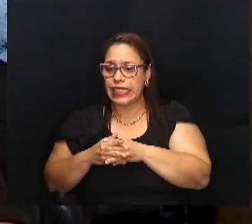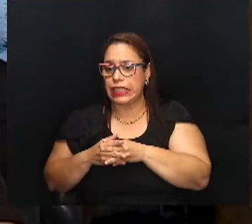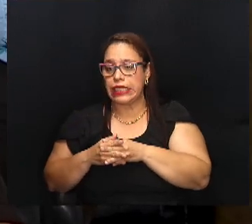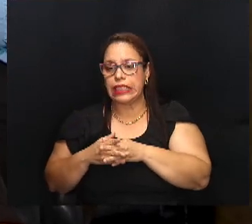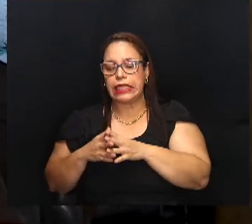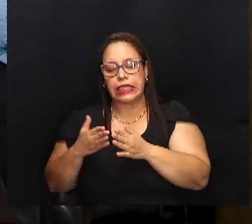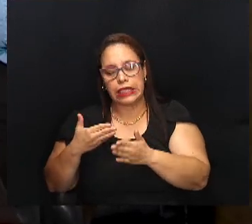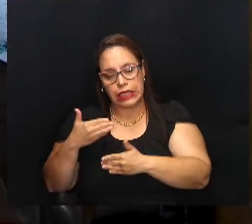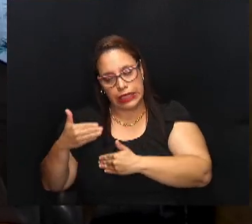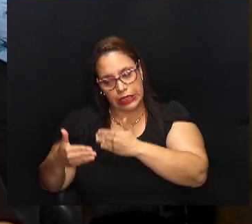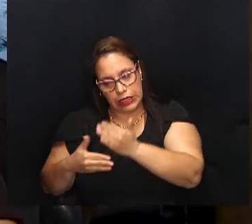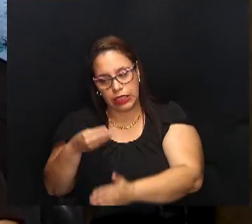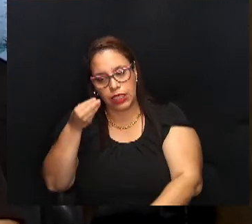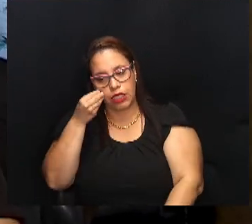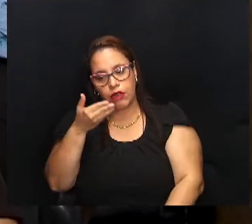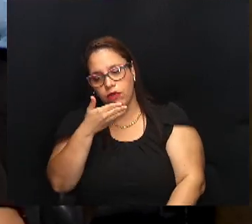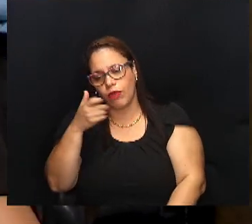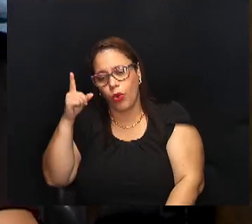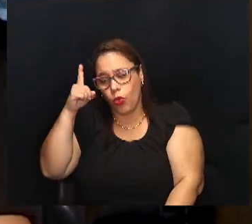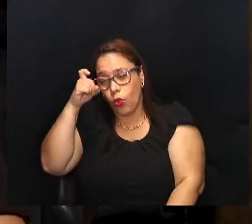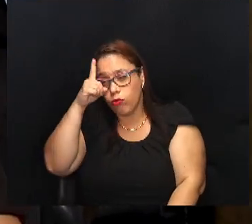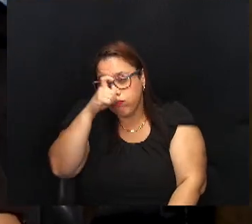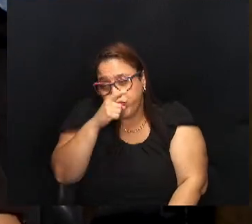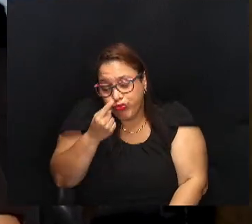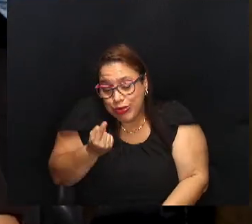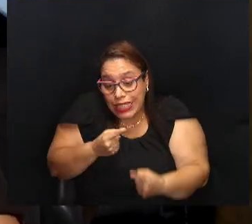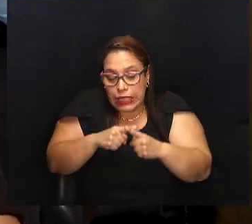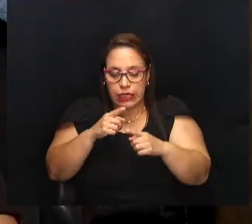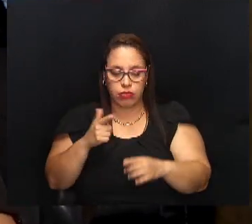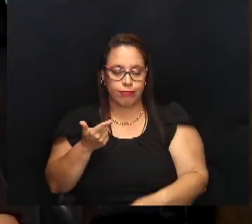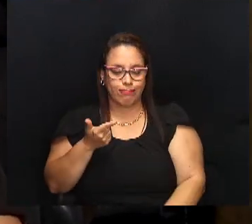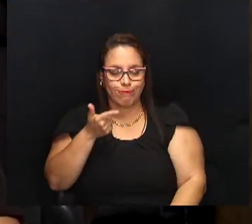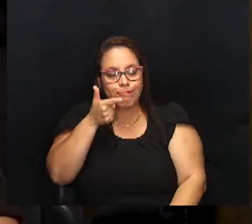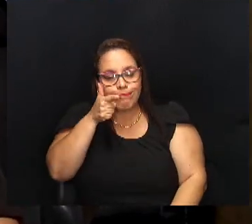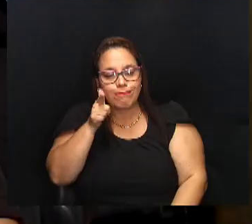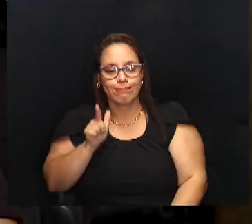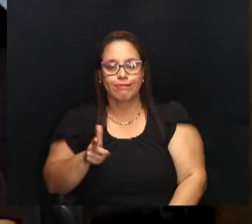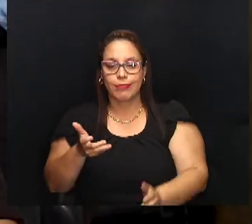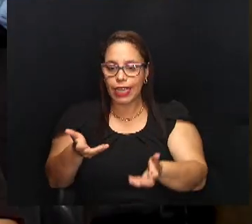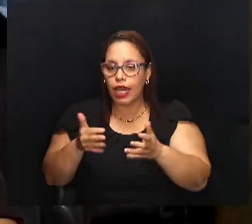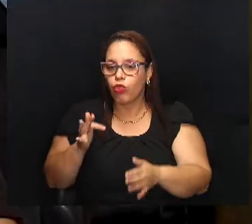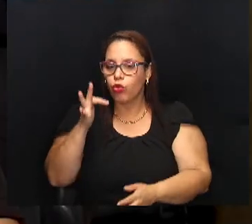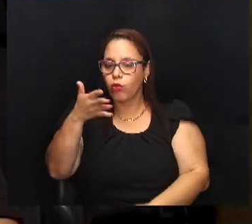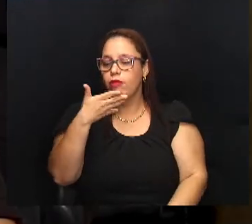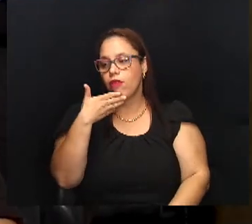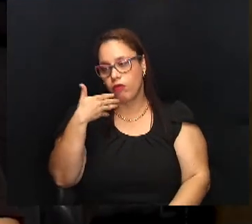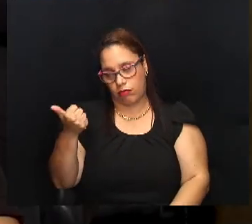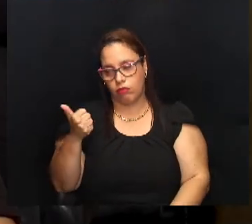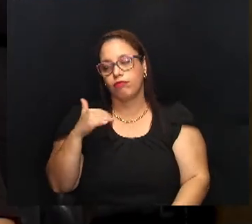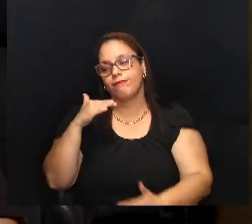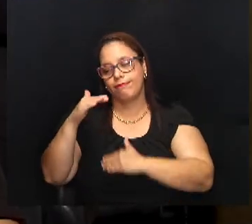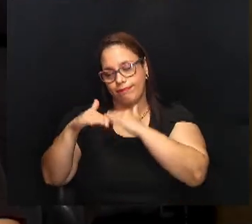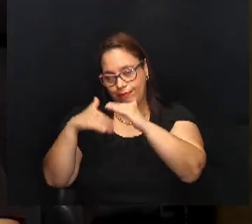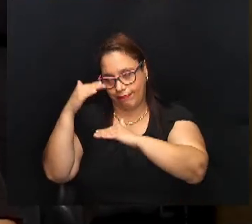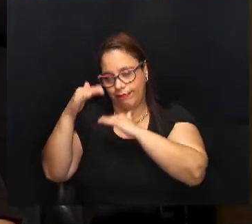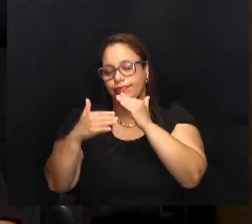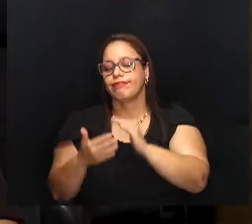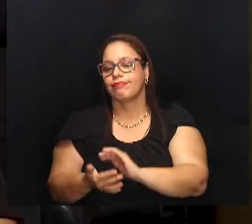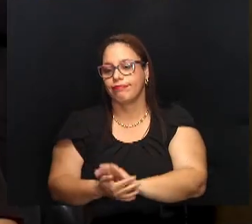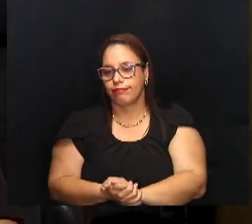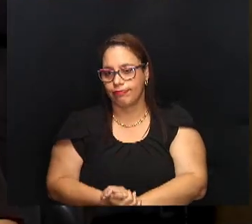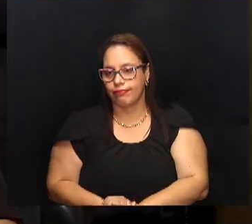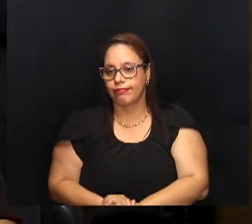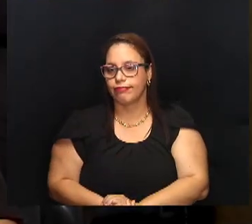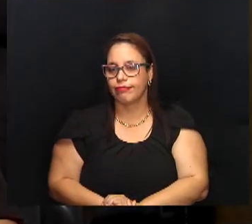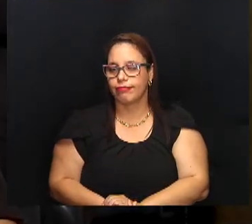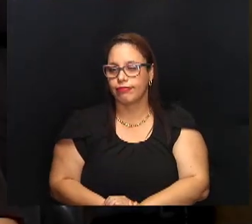para frente? Alguns desafios que vocês ainda querem, né, desenvolver no sentido